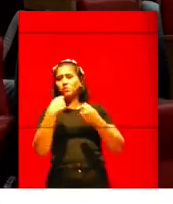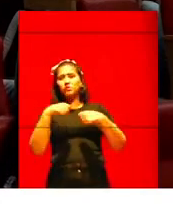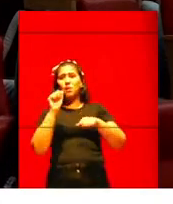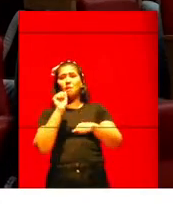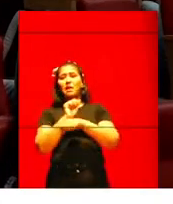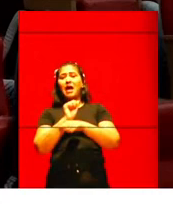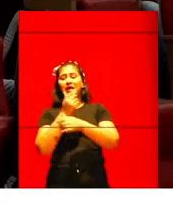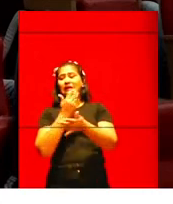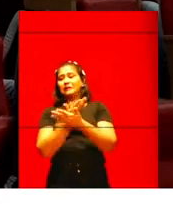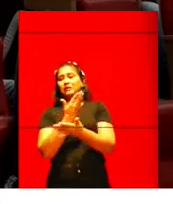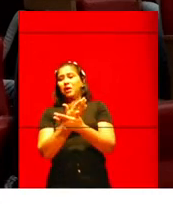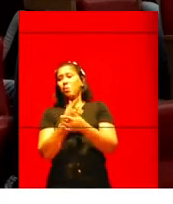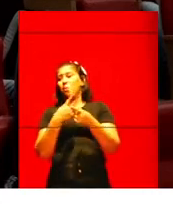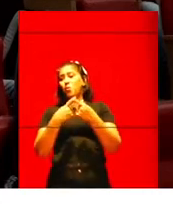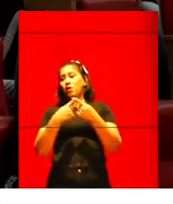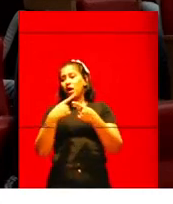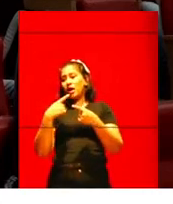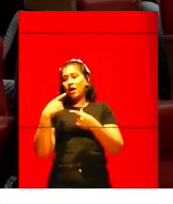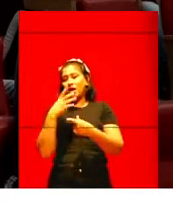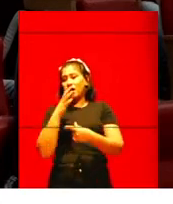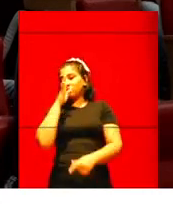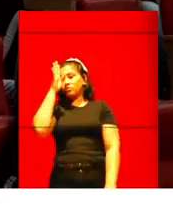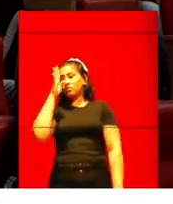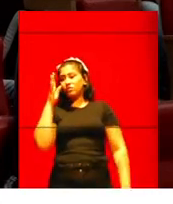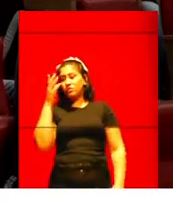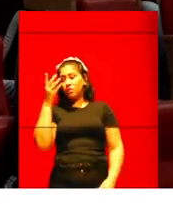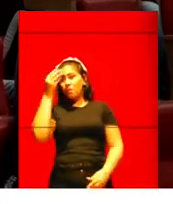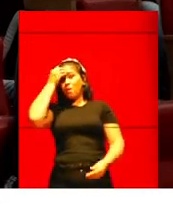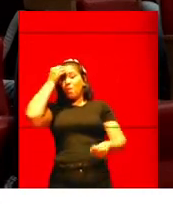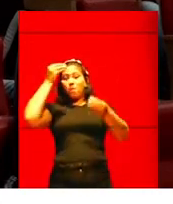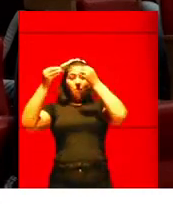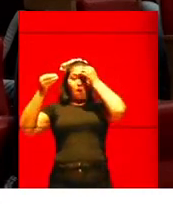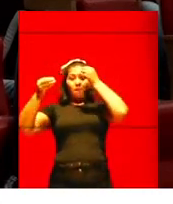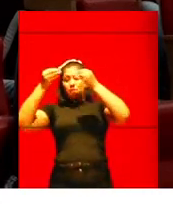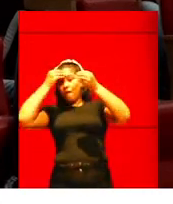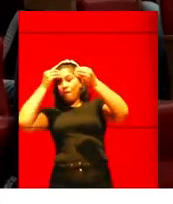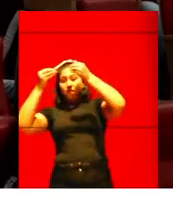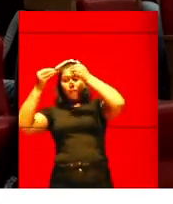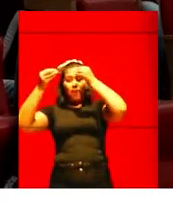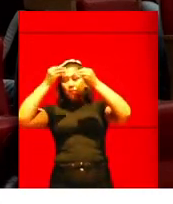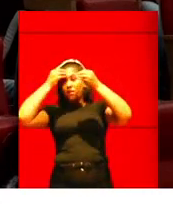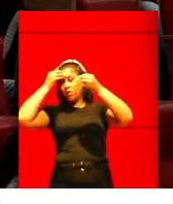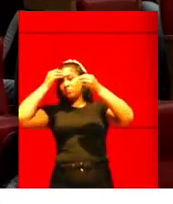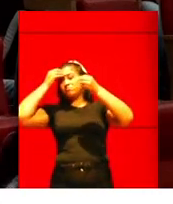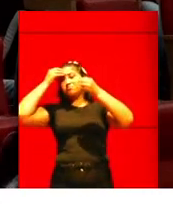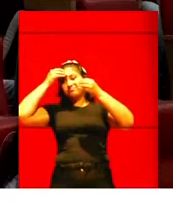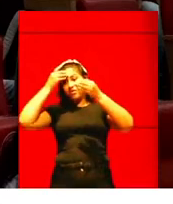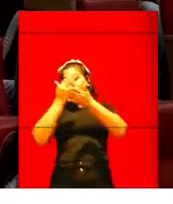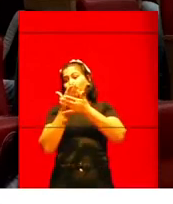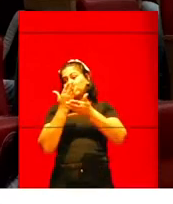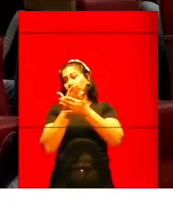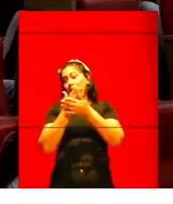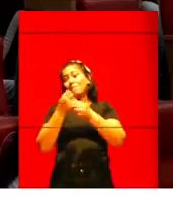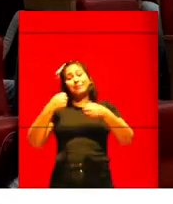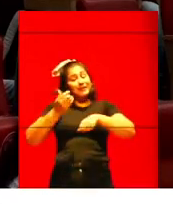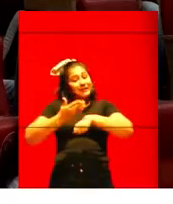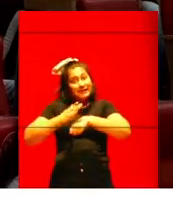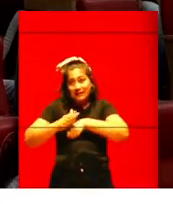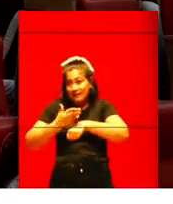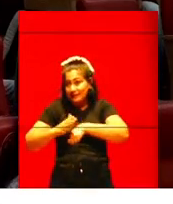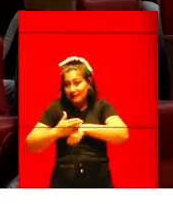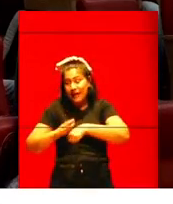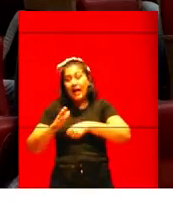para estudar aquilo, porque automaticamente foi registrando na mente de vocês, não é verdade? Tem que praticar muito